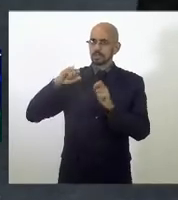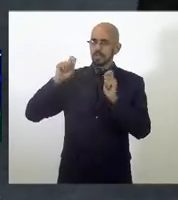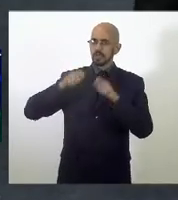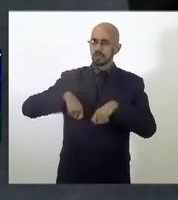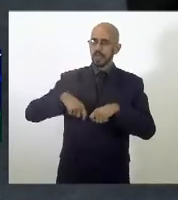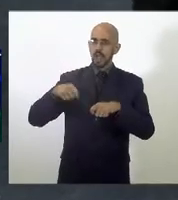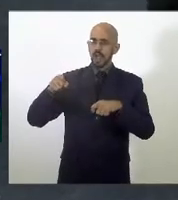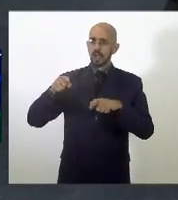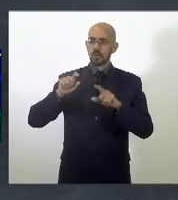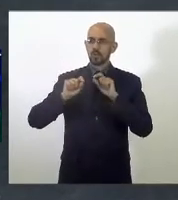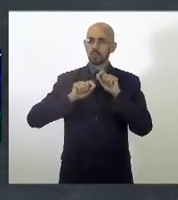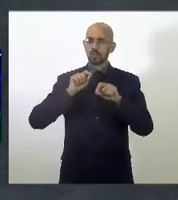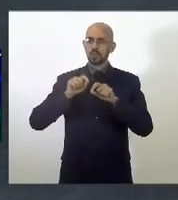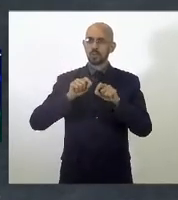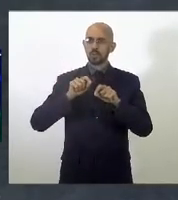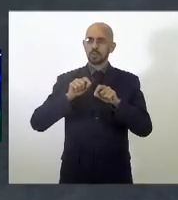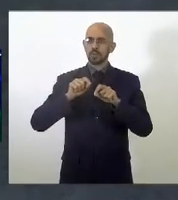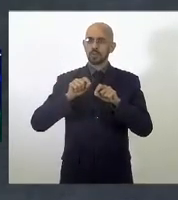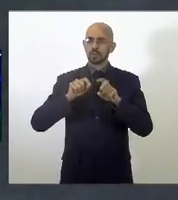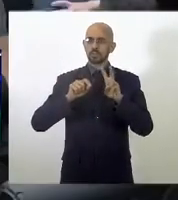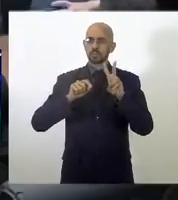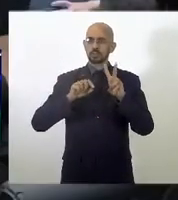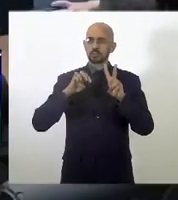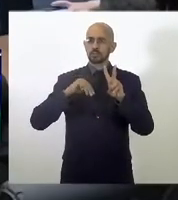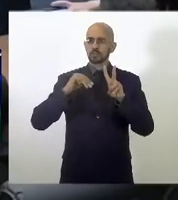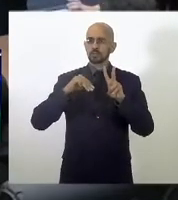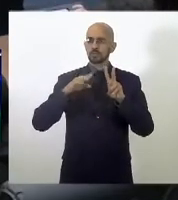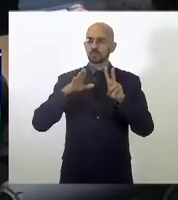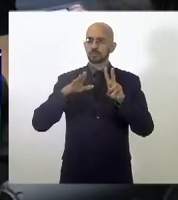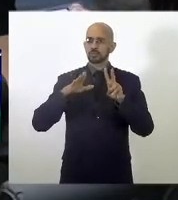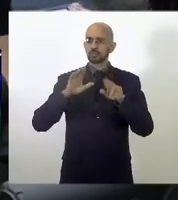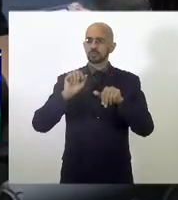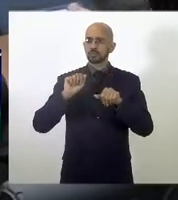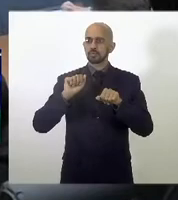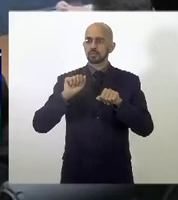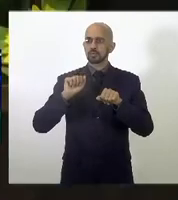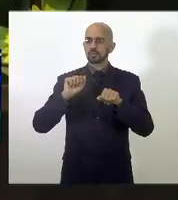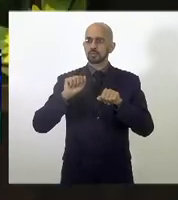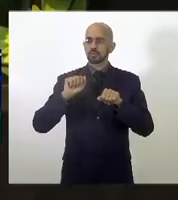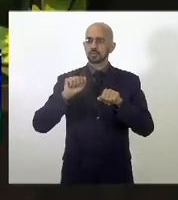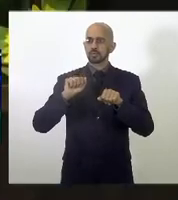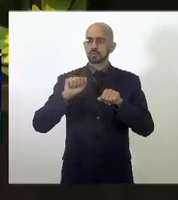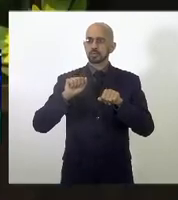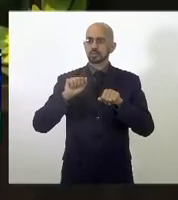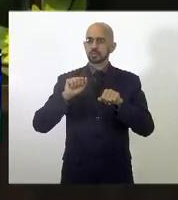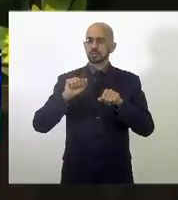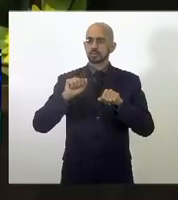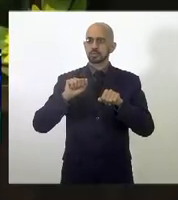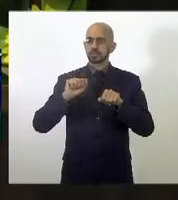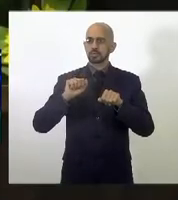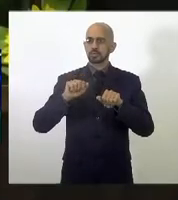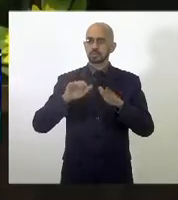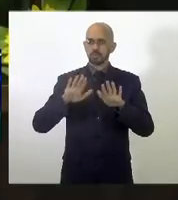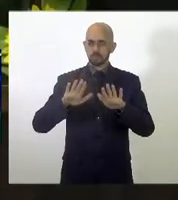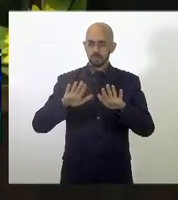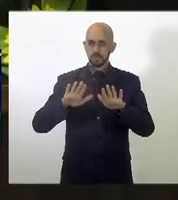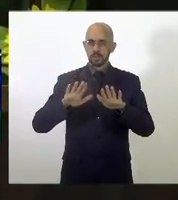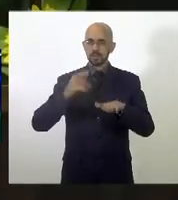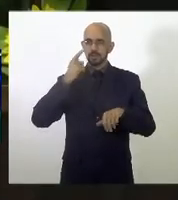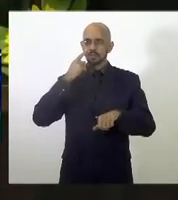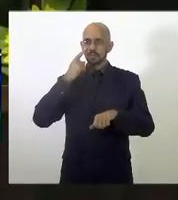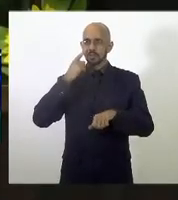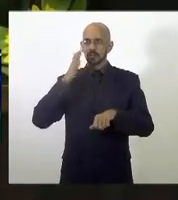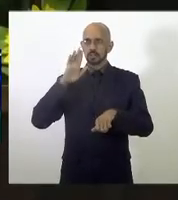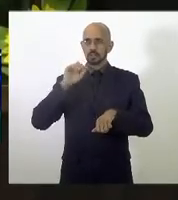trabalho durante dois minutos. Deixa eu tentar encaminhar. Estendeu para as mulheres, hein? Espera aí um instante. Vai